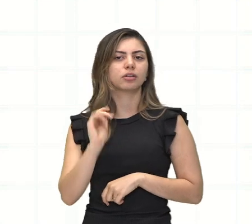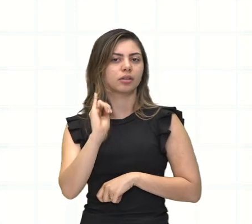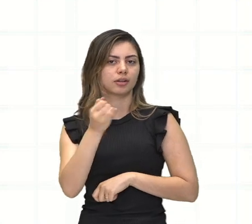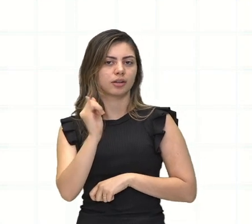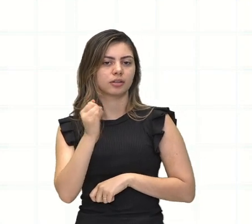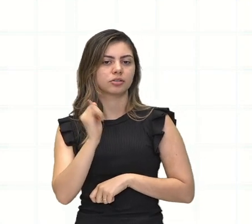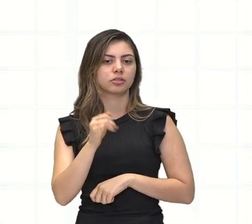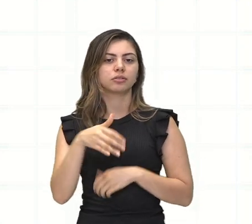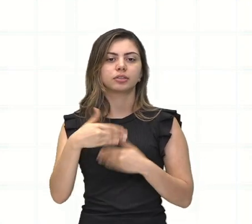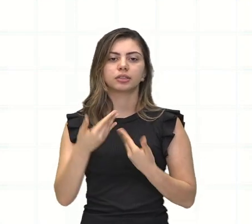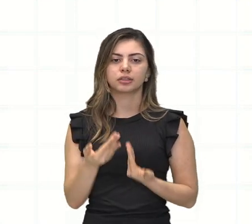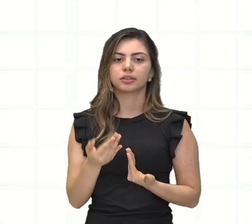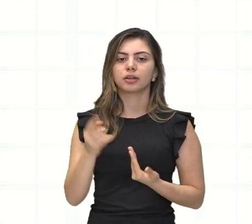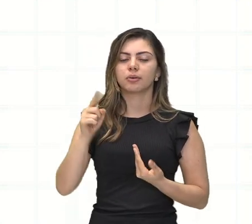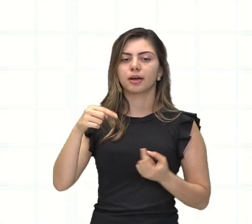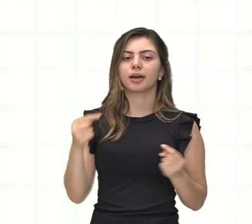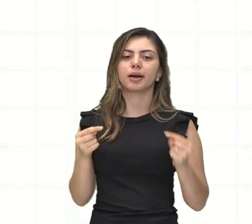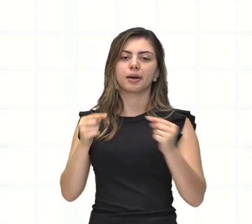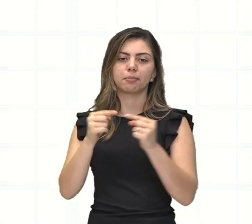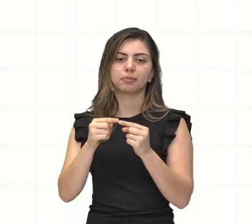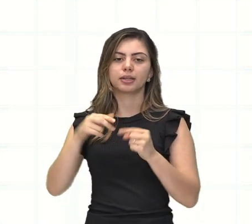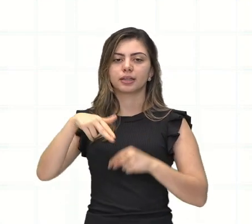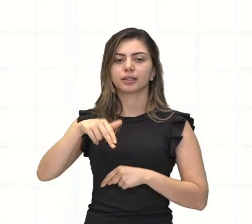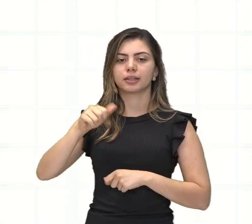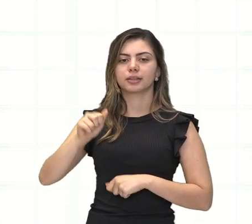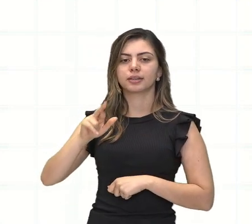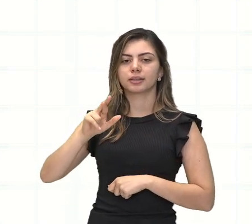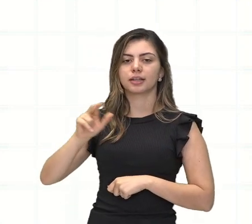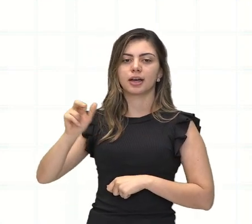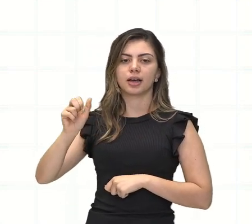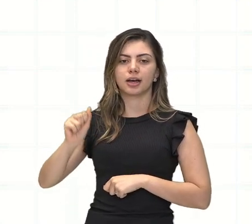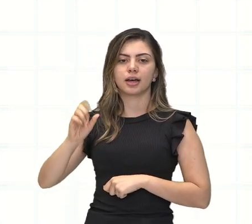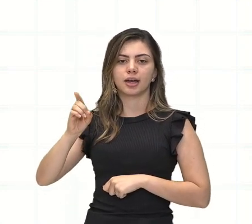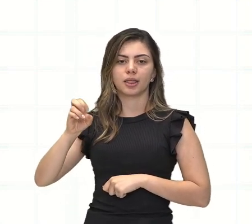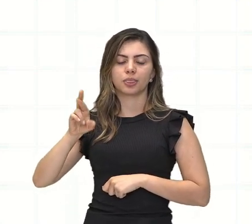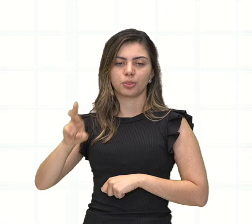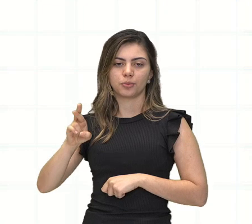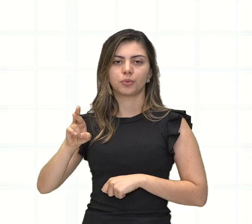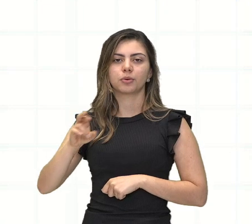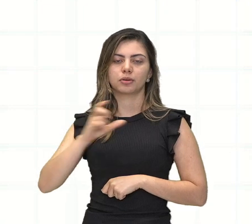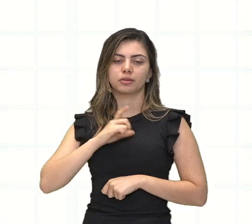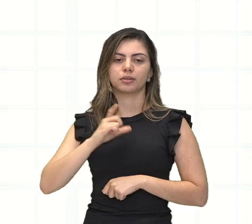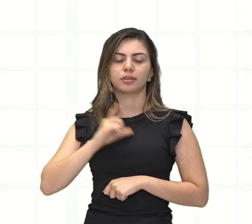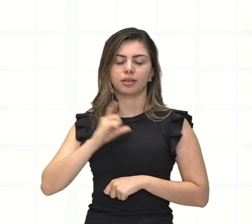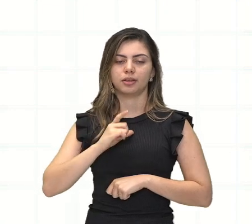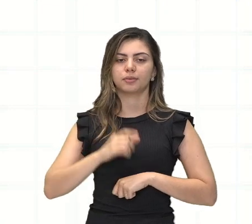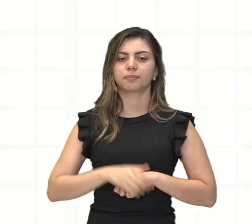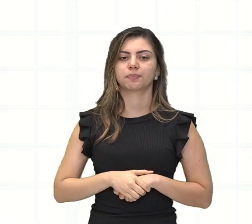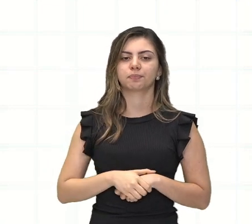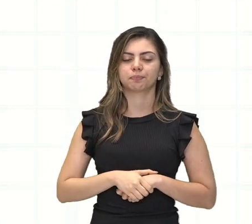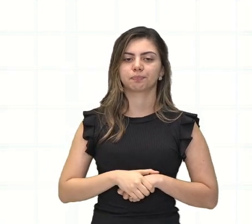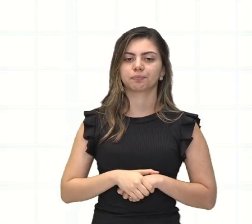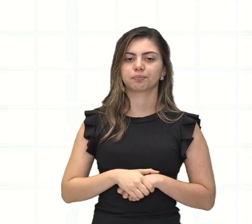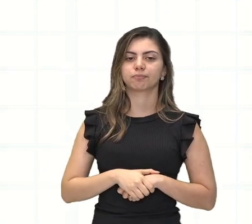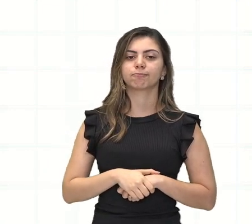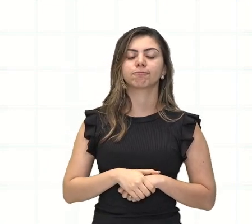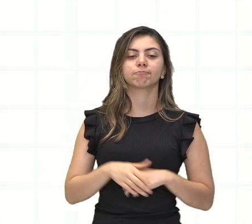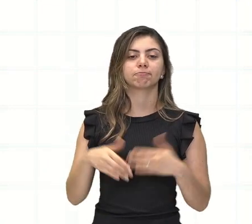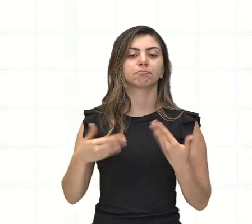nós chamamos de narrador. ok? E aí,